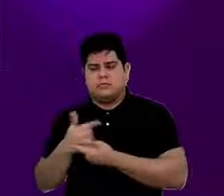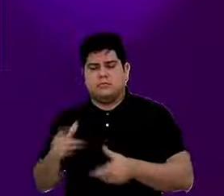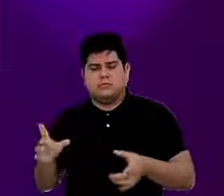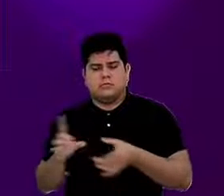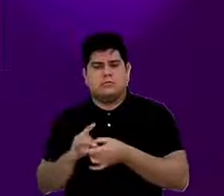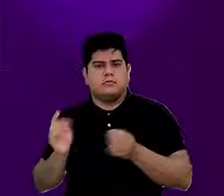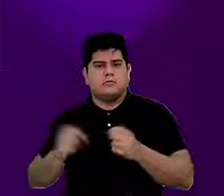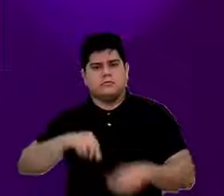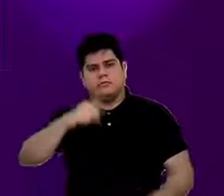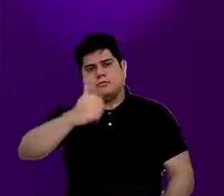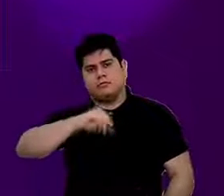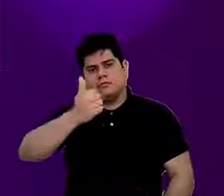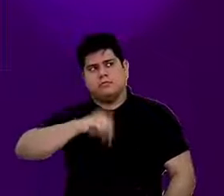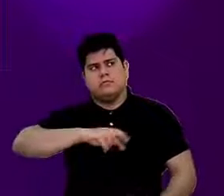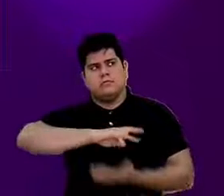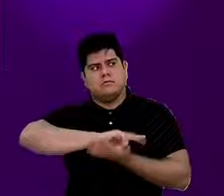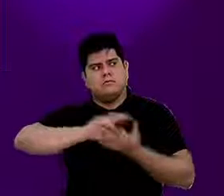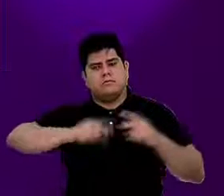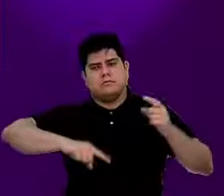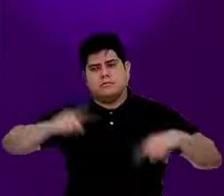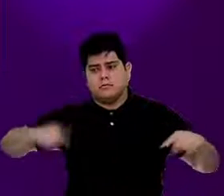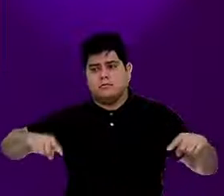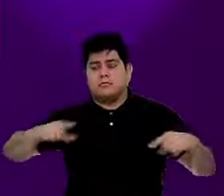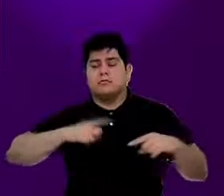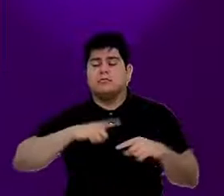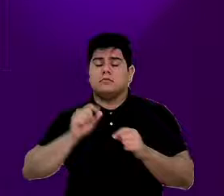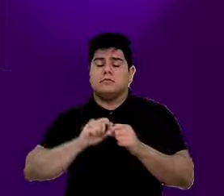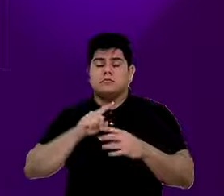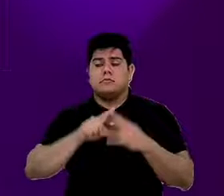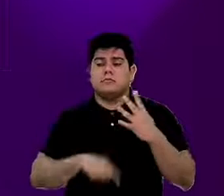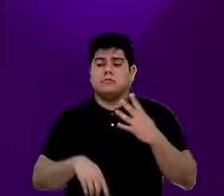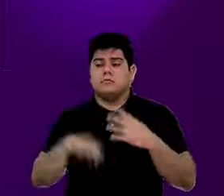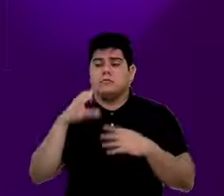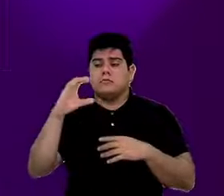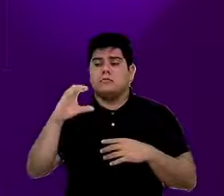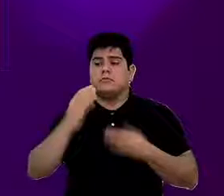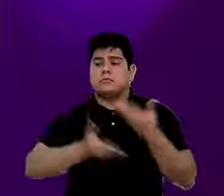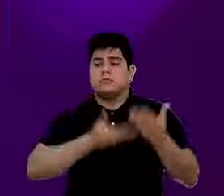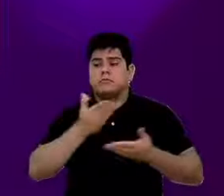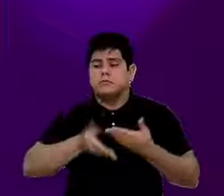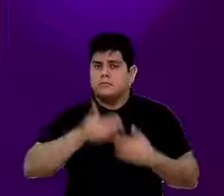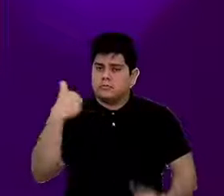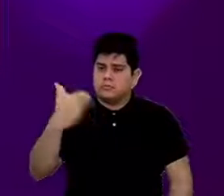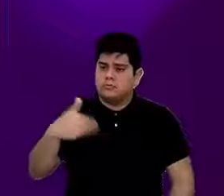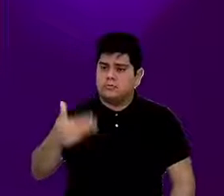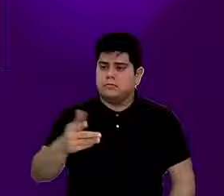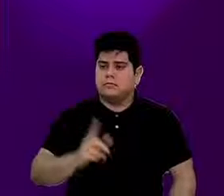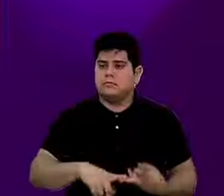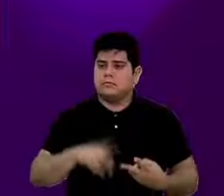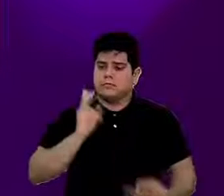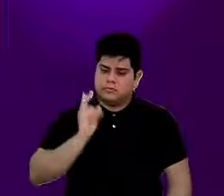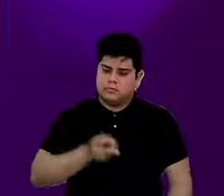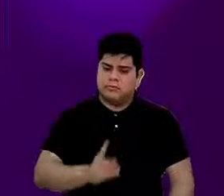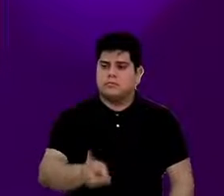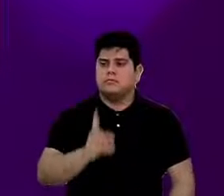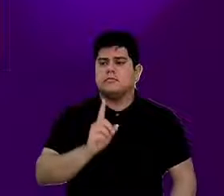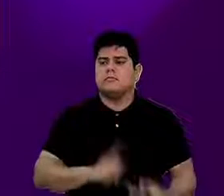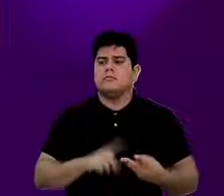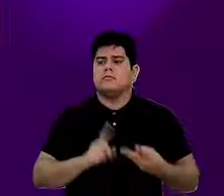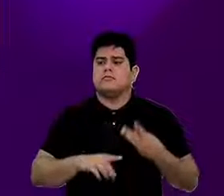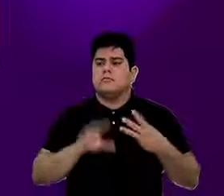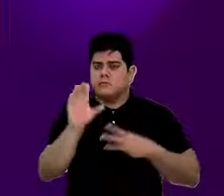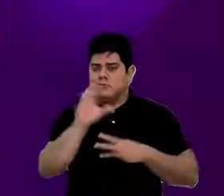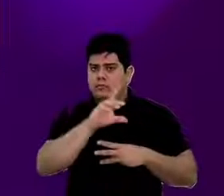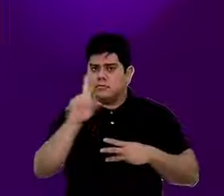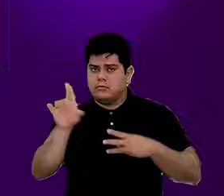essa avaliação multidisciplinar, e a gente fala esses 4 C's, são cuidados consistentes, contínuos, coordenados